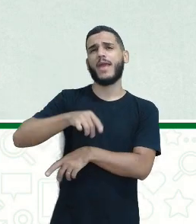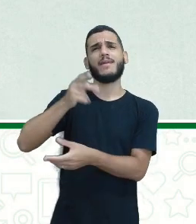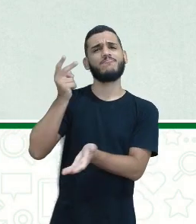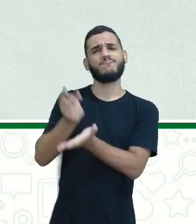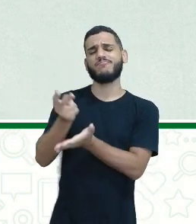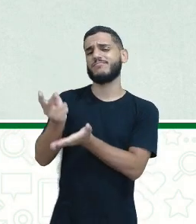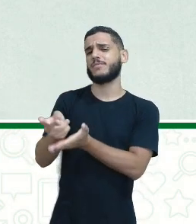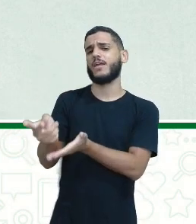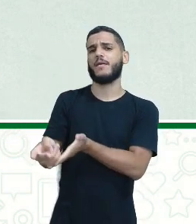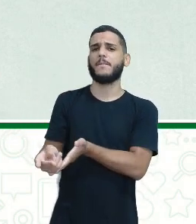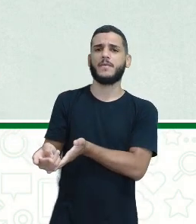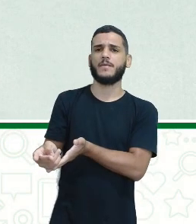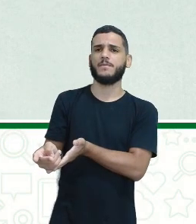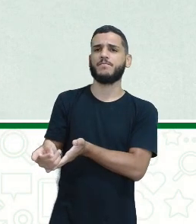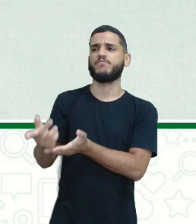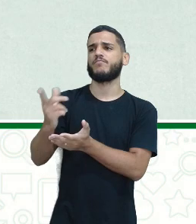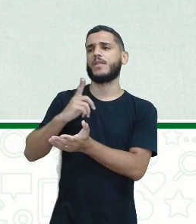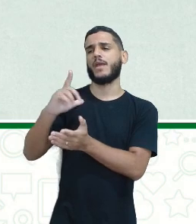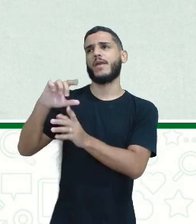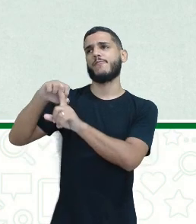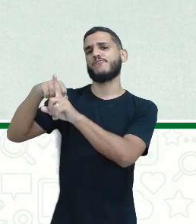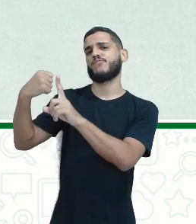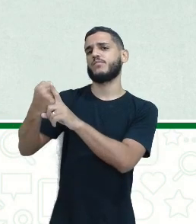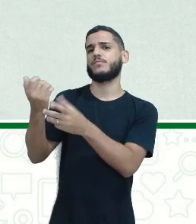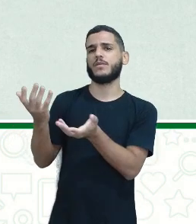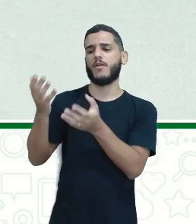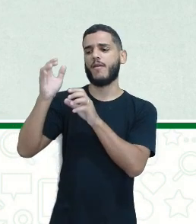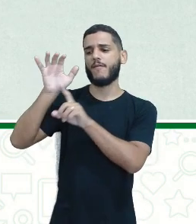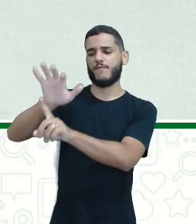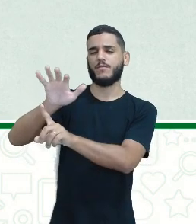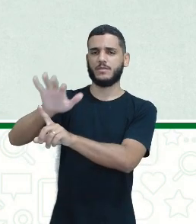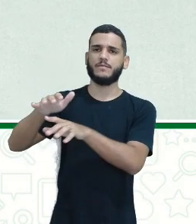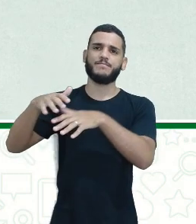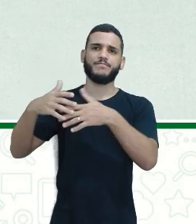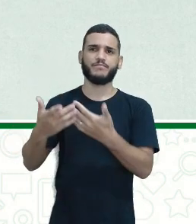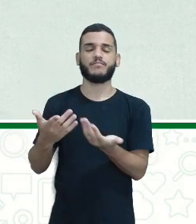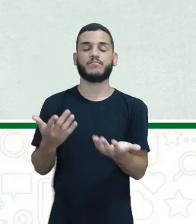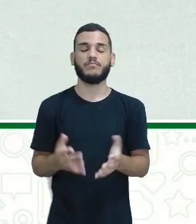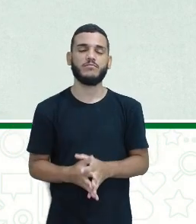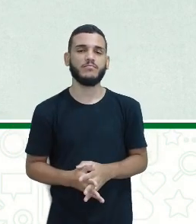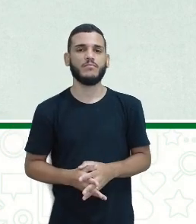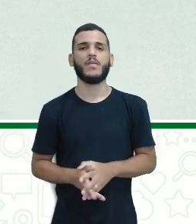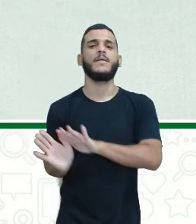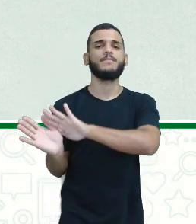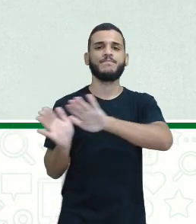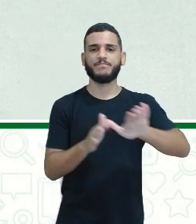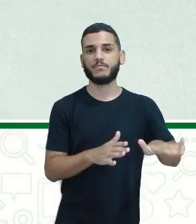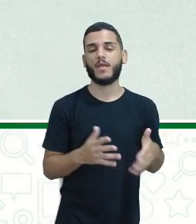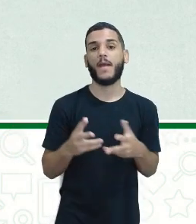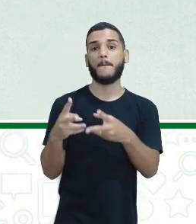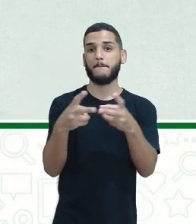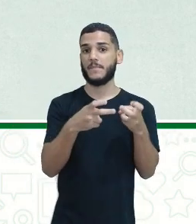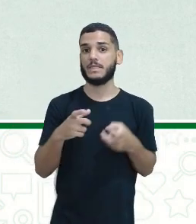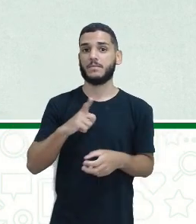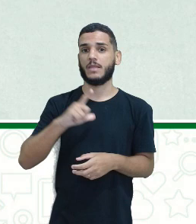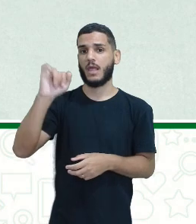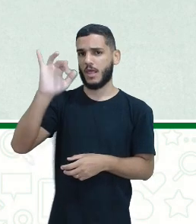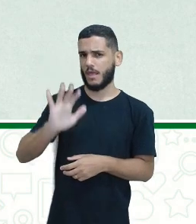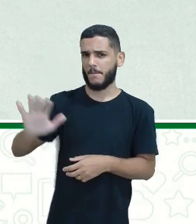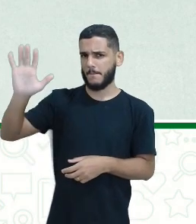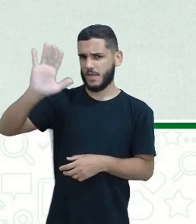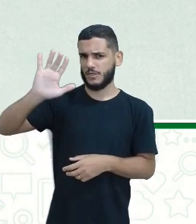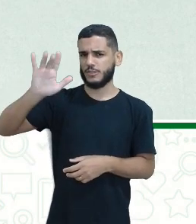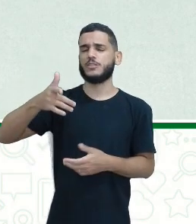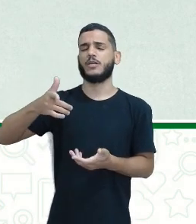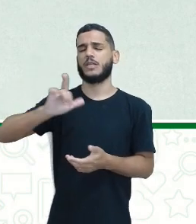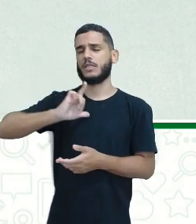comunitária, de uma forma social. Olha essa imagem, como ela é mais recente. Viram aquela de 890 e